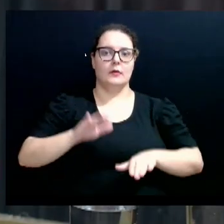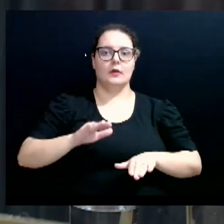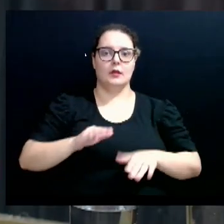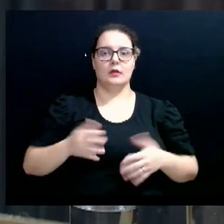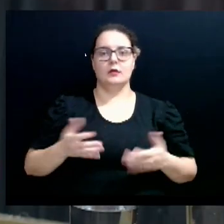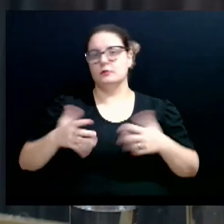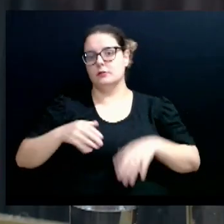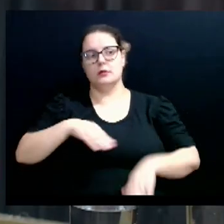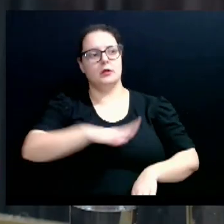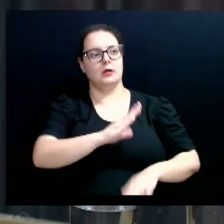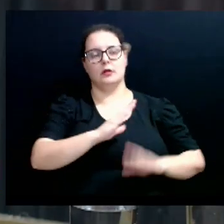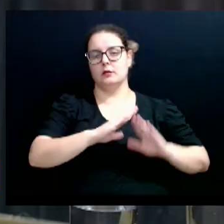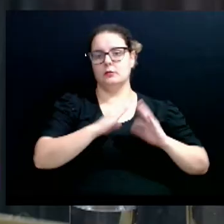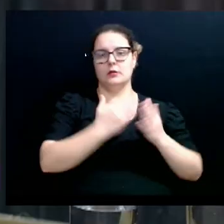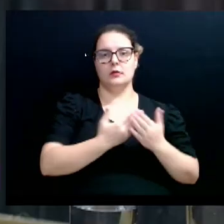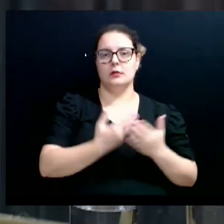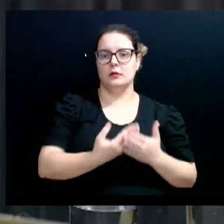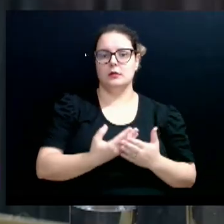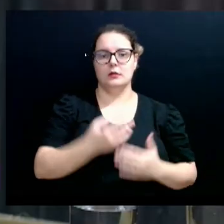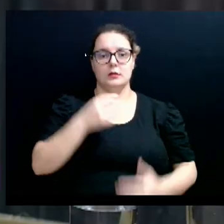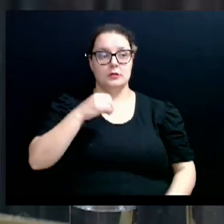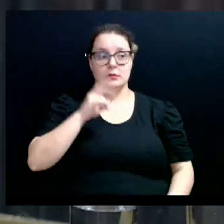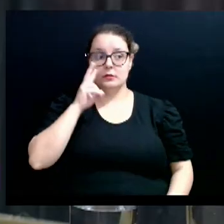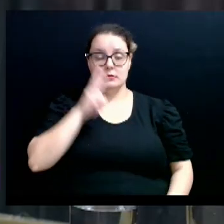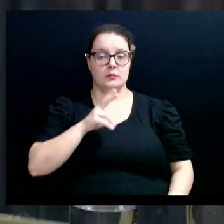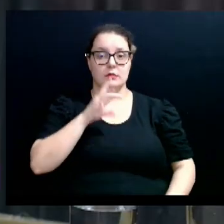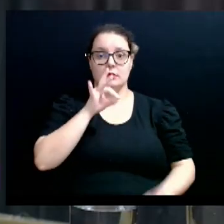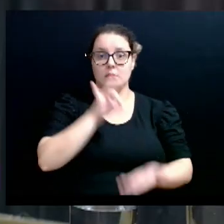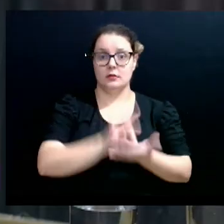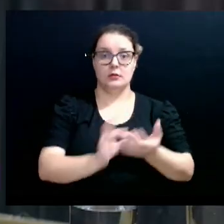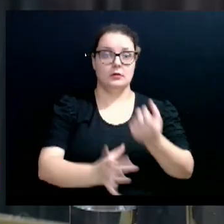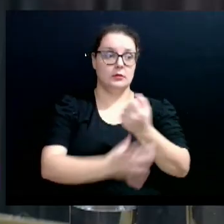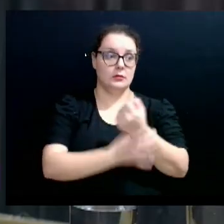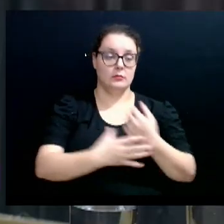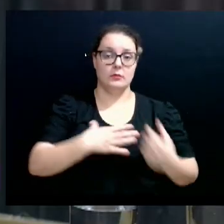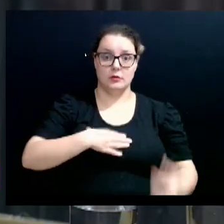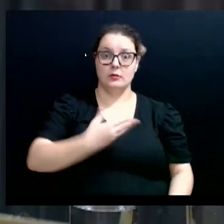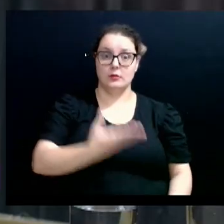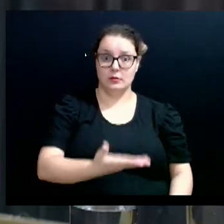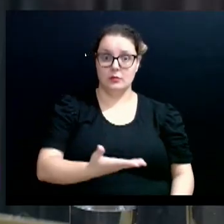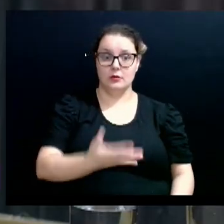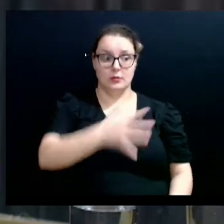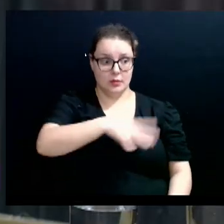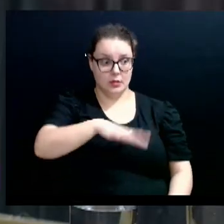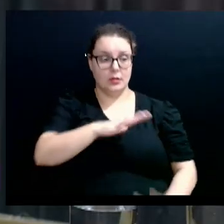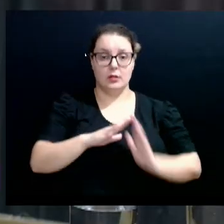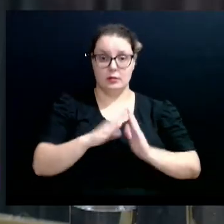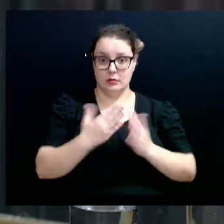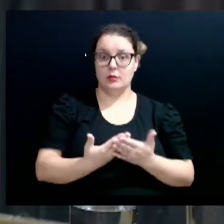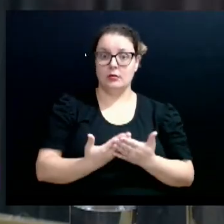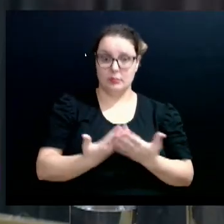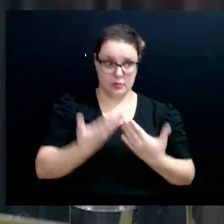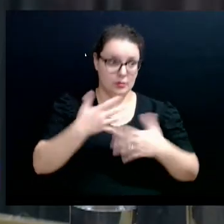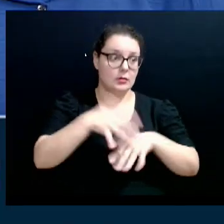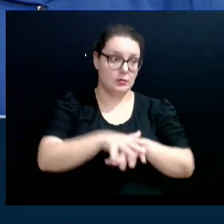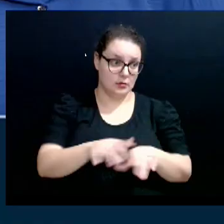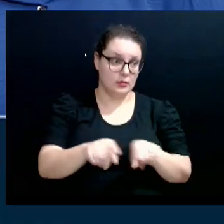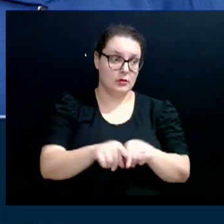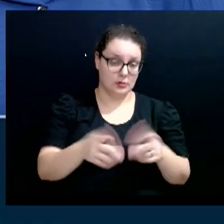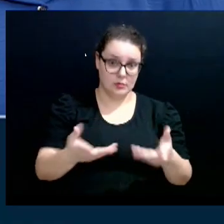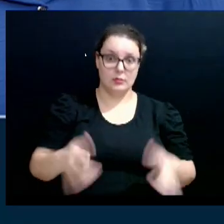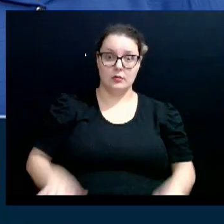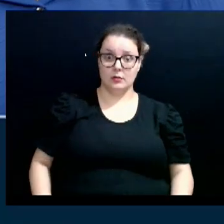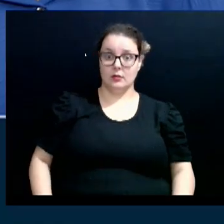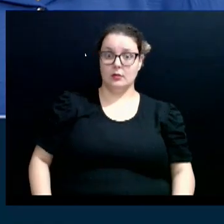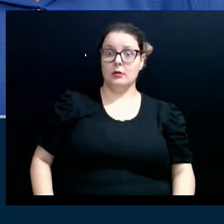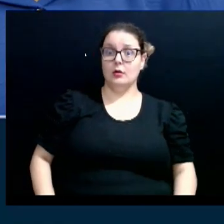vê nenhuma garantia de segurança para esse filho no ambiente escolar, inclusive, né. Por isso que é importante a